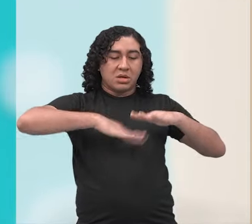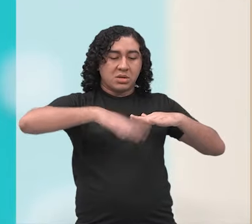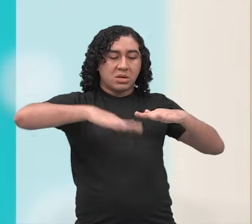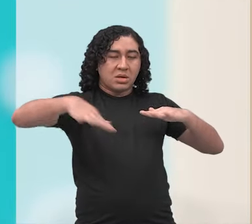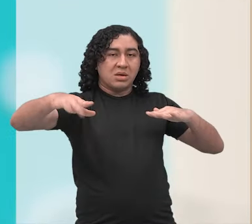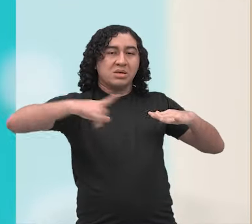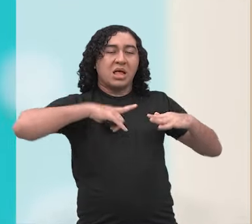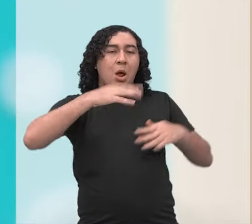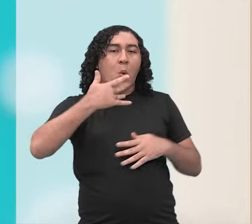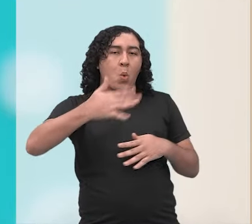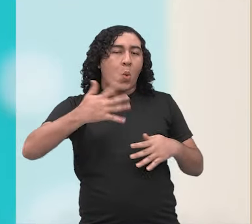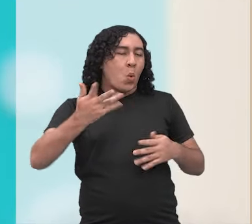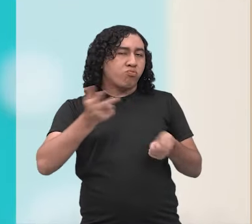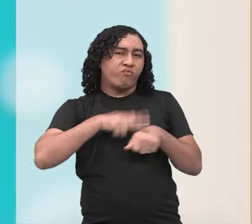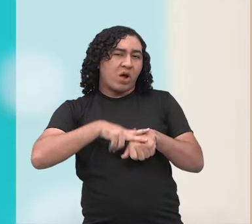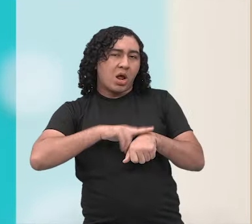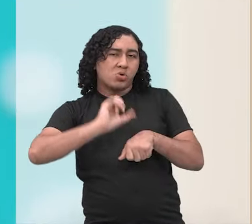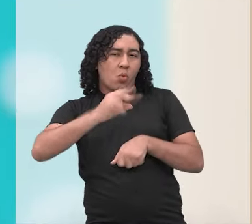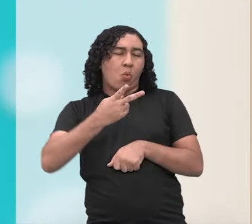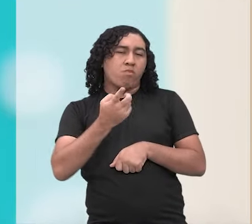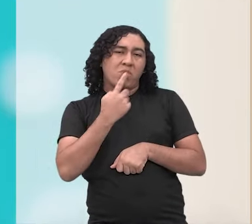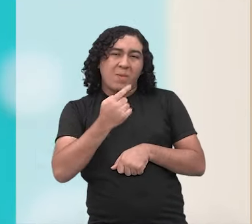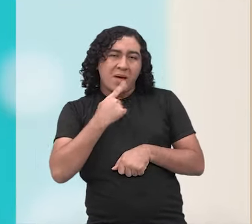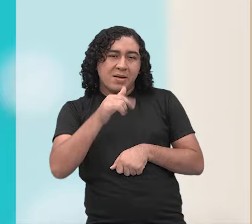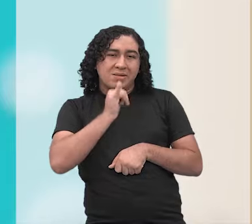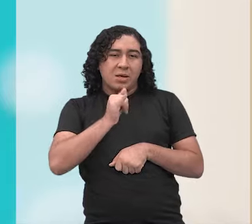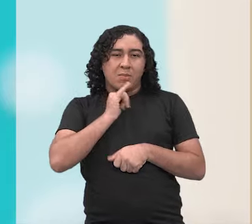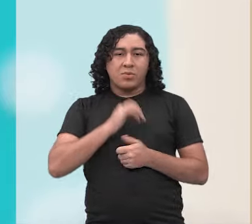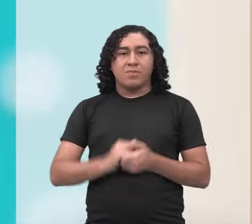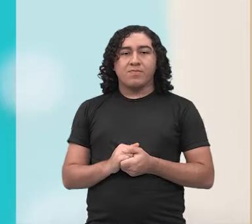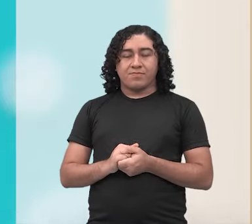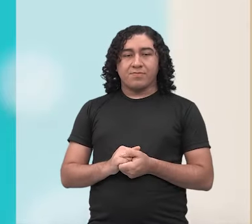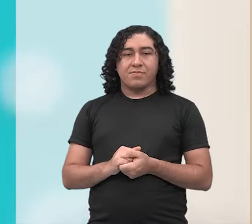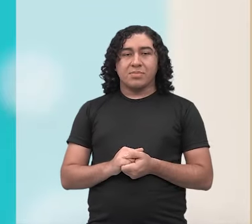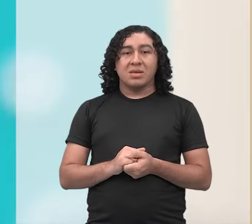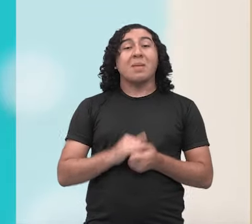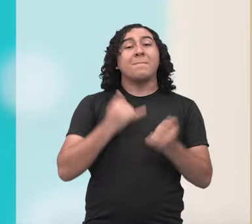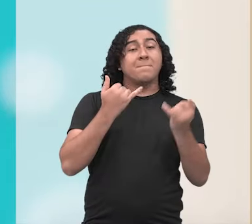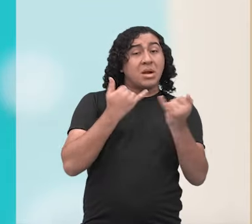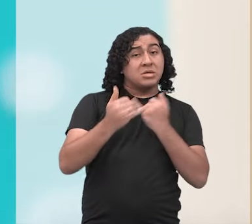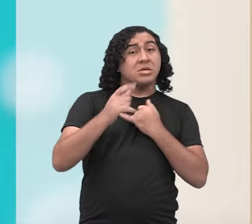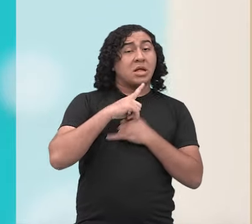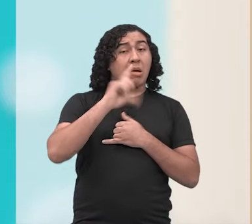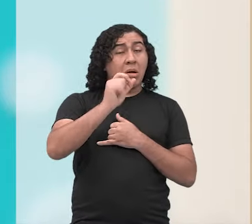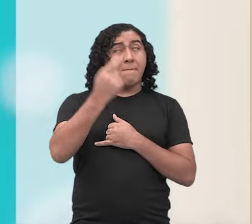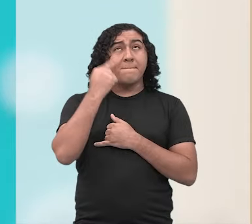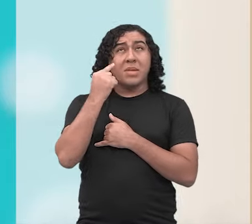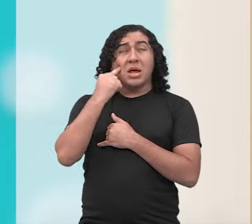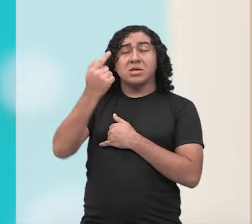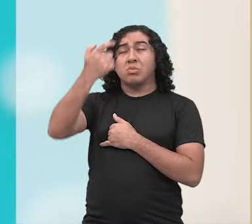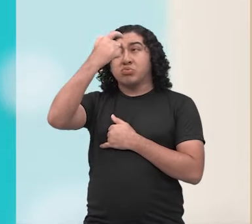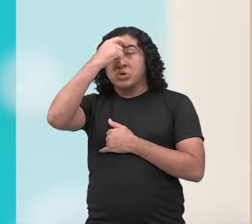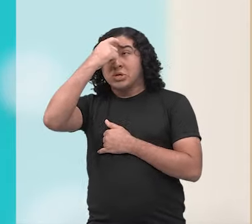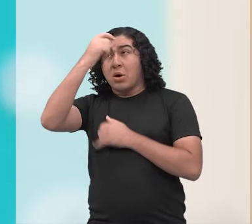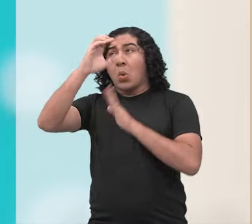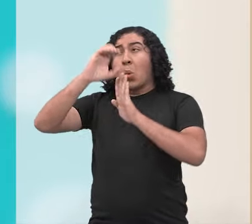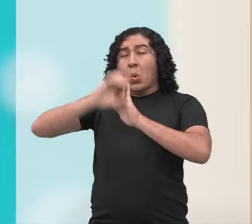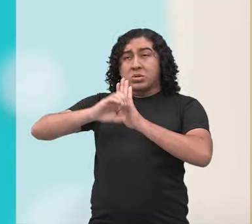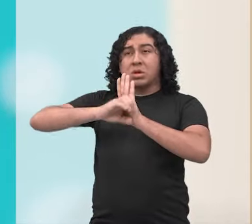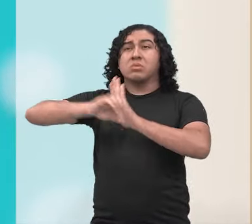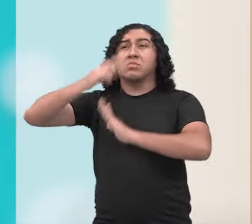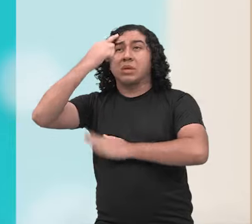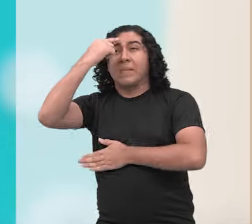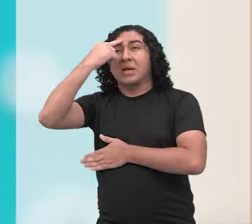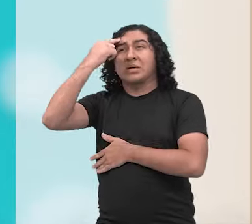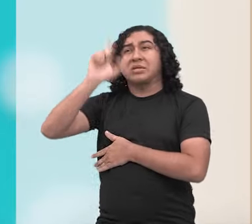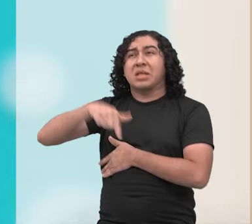cor verde ou vermelha nesse lago. Ele cria um conceito, ele faz essa, ele fotografa